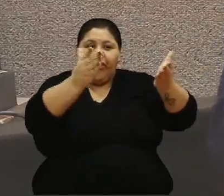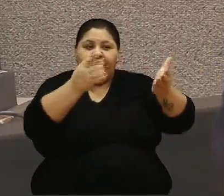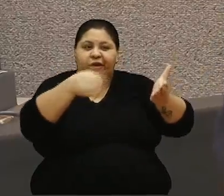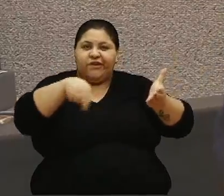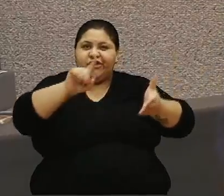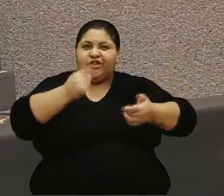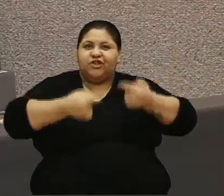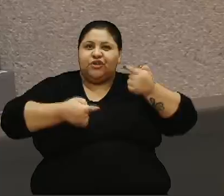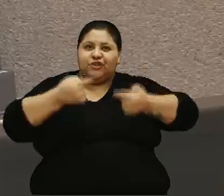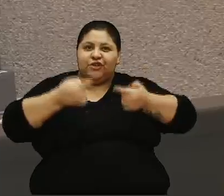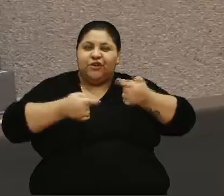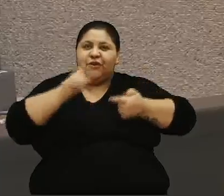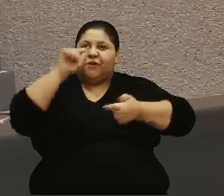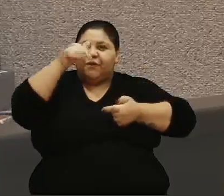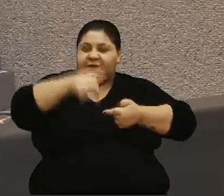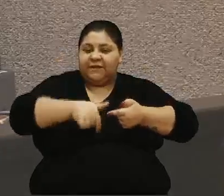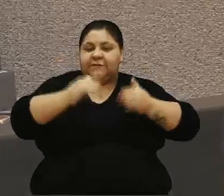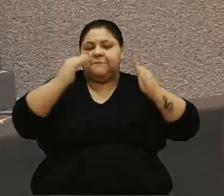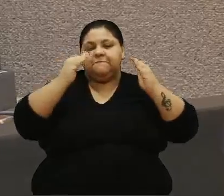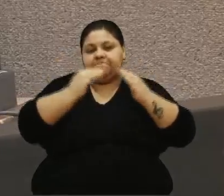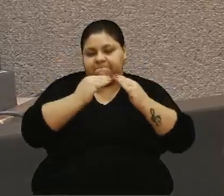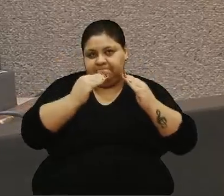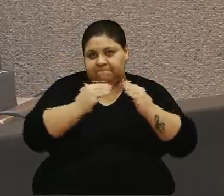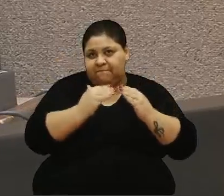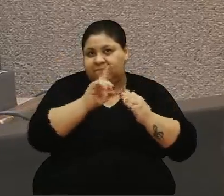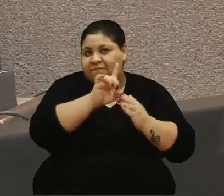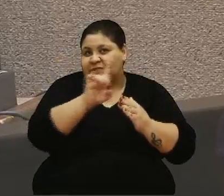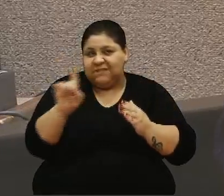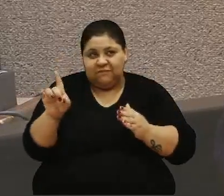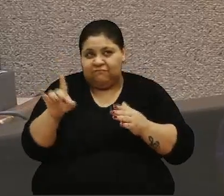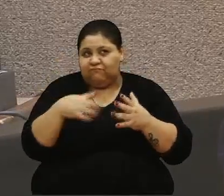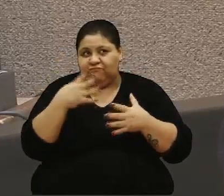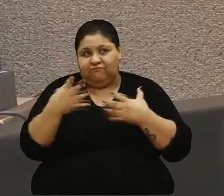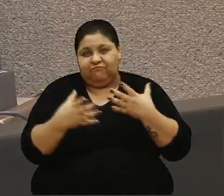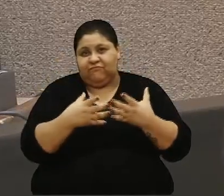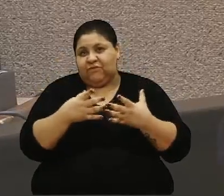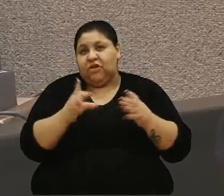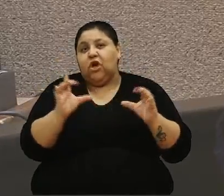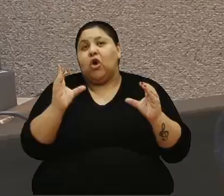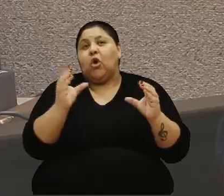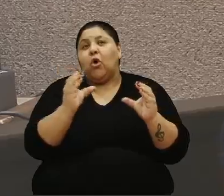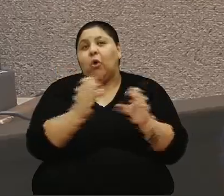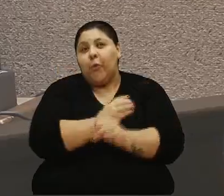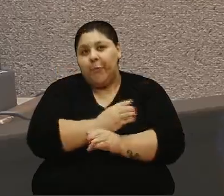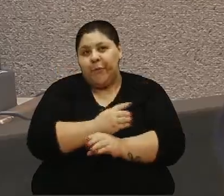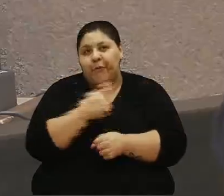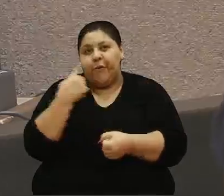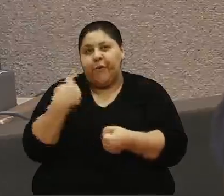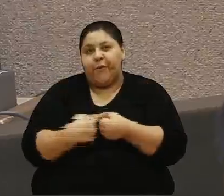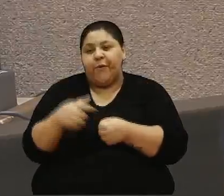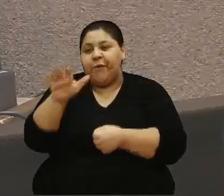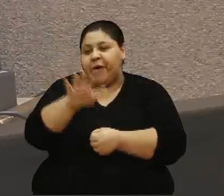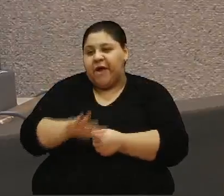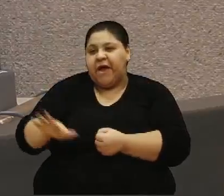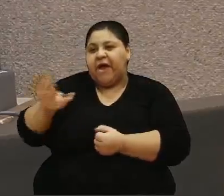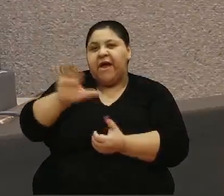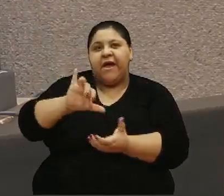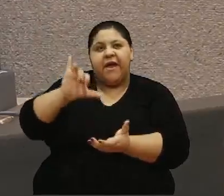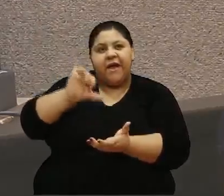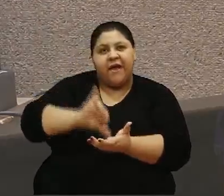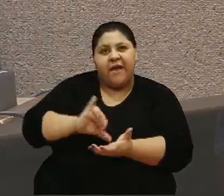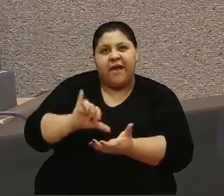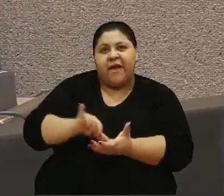discute aqui nessa casa, que não estão sendo suficientes para a nossa cidade, a área do centro, a